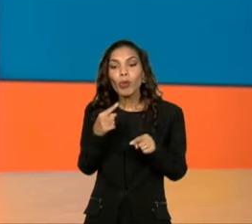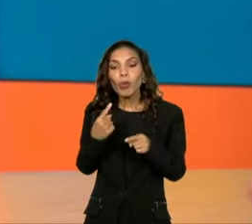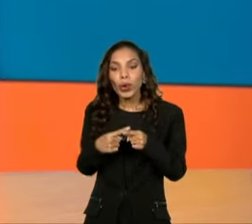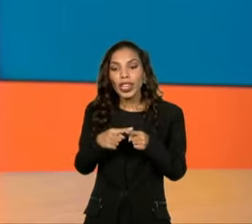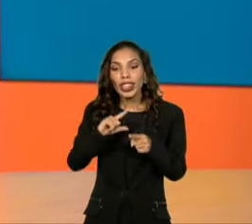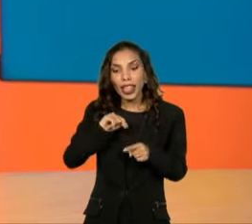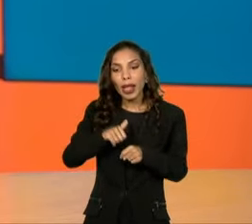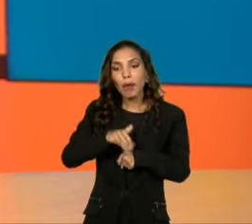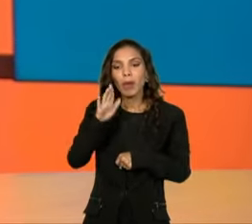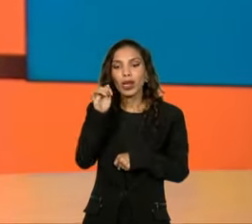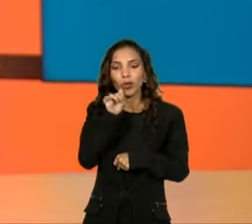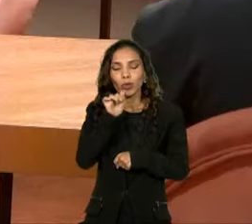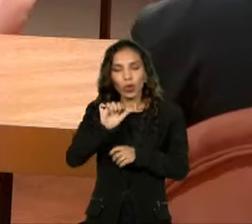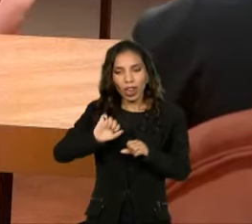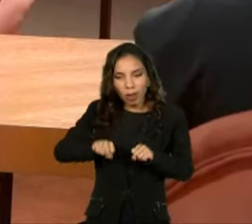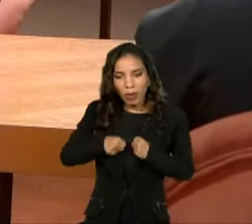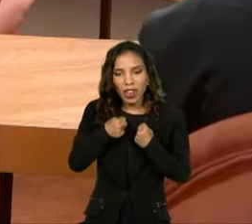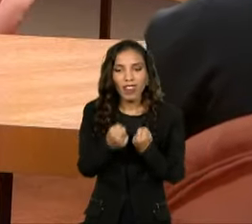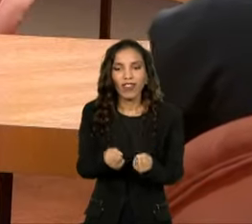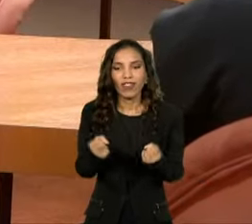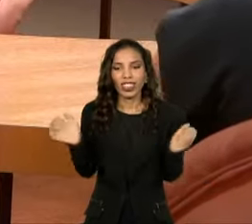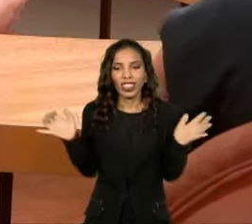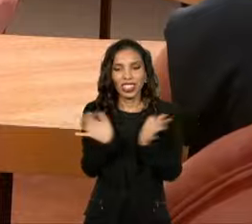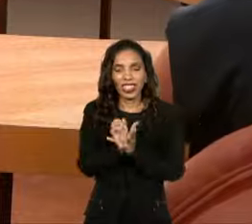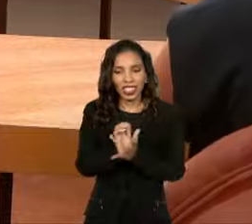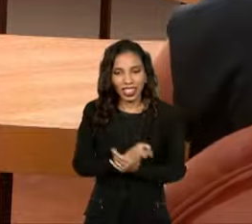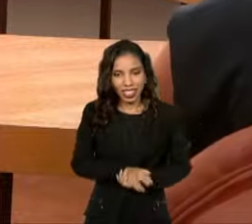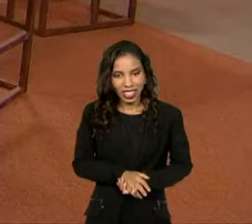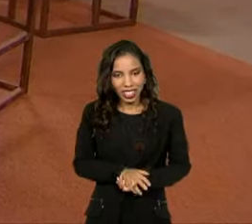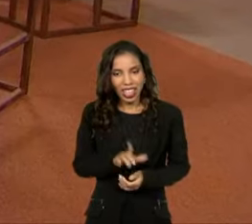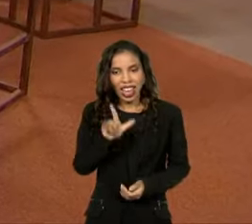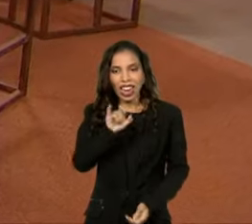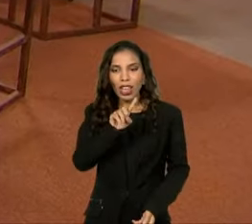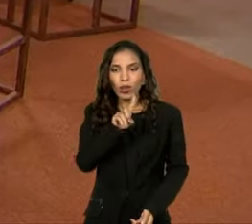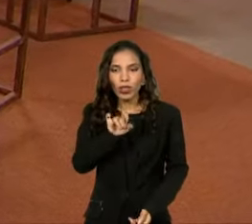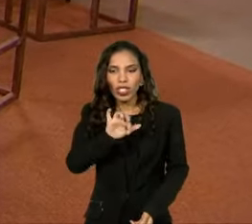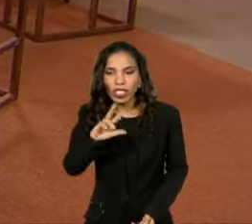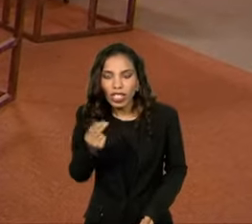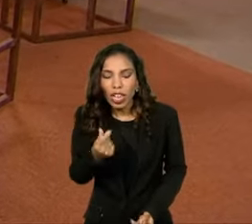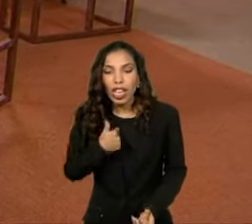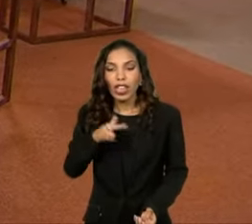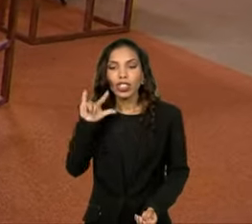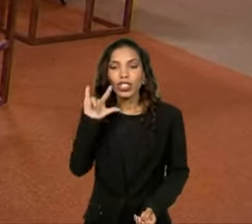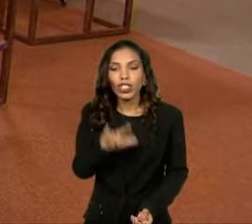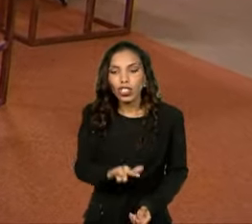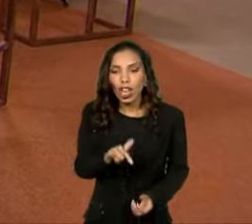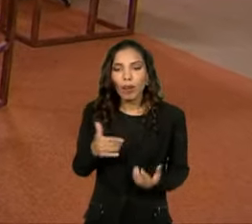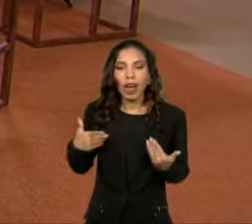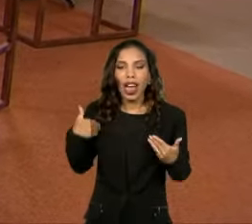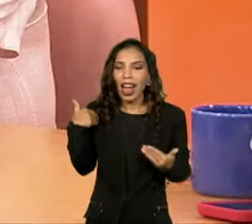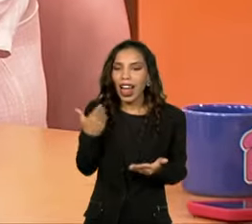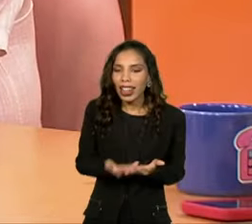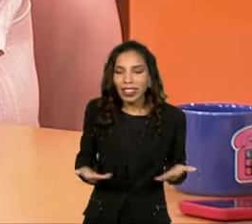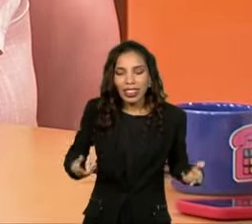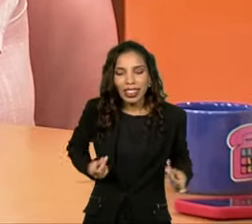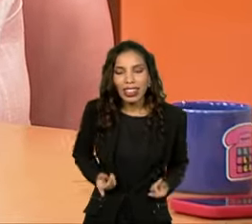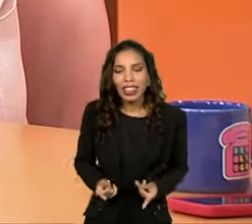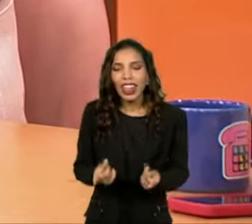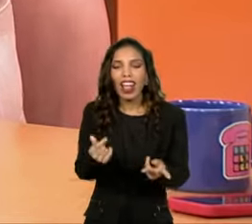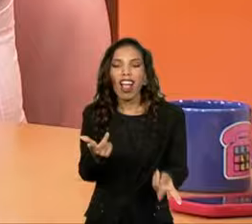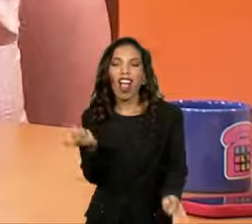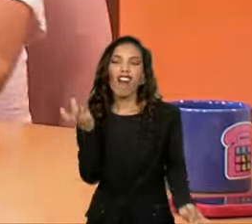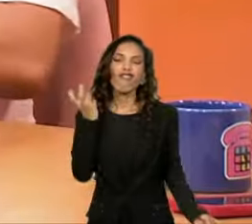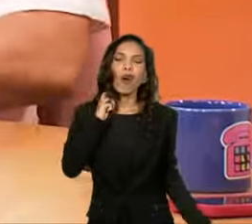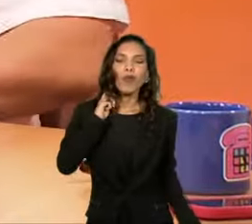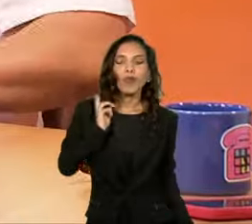mulheres também pra reforçar o time aqui. Isso aí, minha garota. Boa. Meu Leozinho. Obrigado, te amo bem, daqui até também, o infinito, amo, tá? Viu? Uma das vampiras sou eu que eu sei. Bom